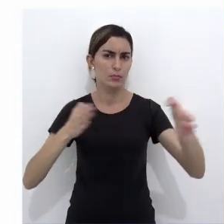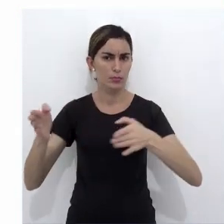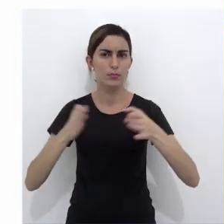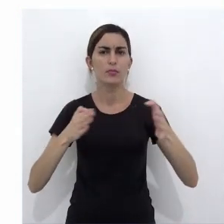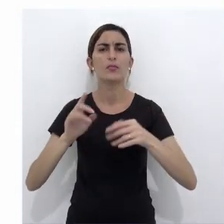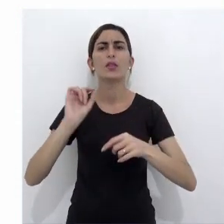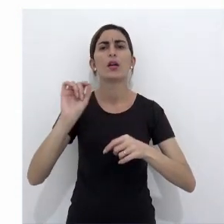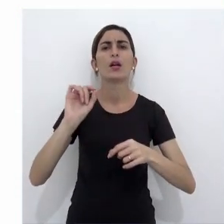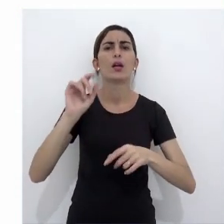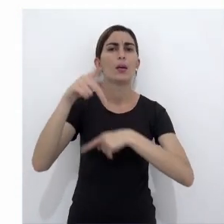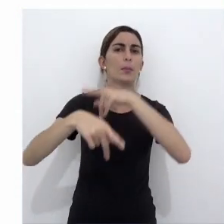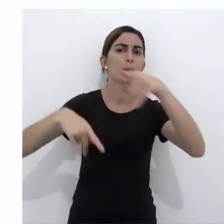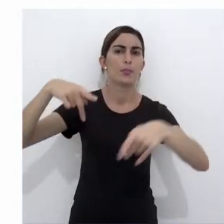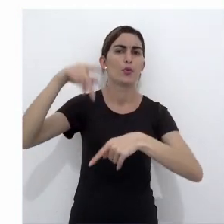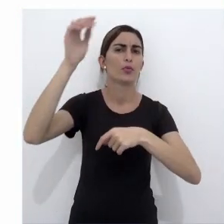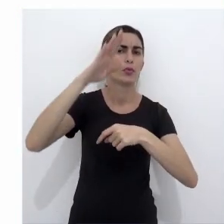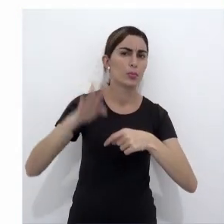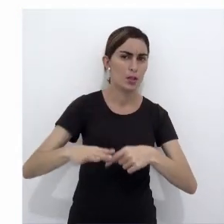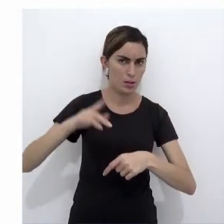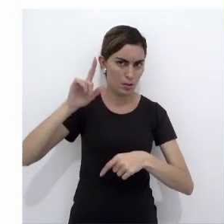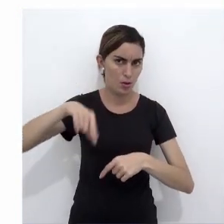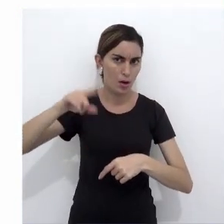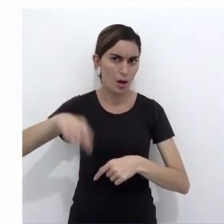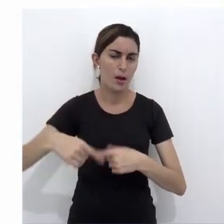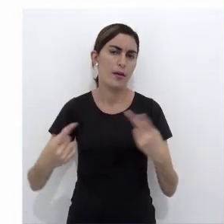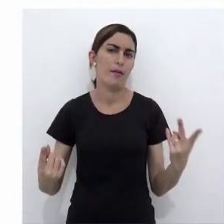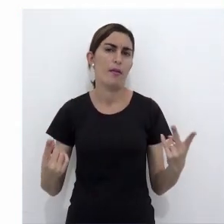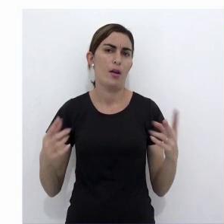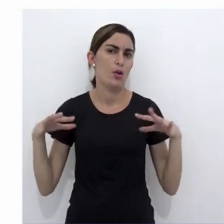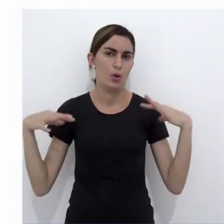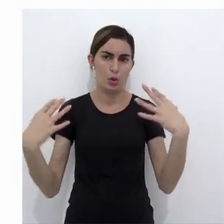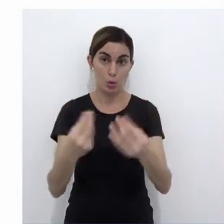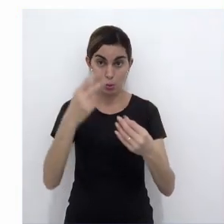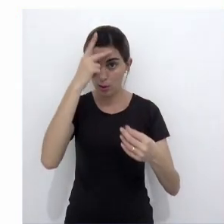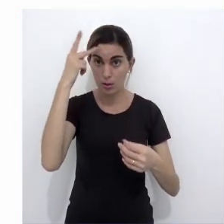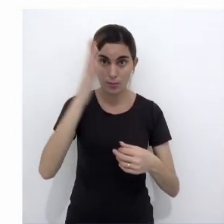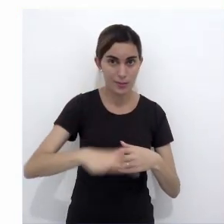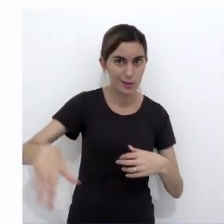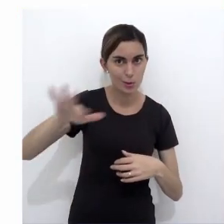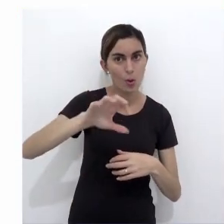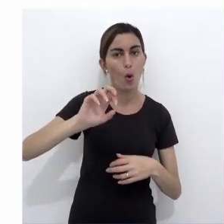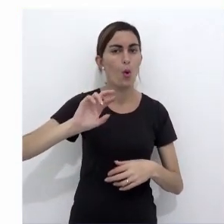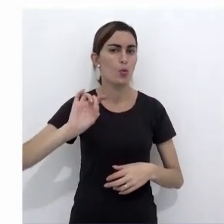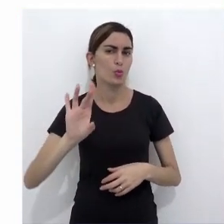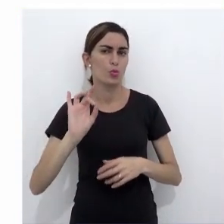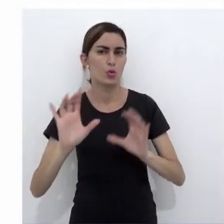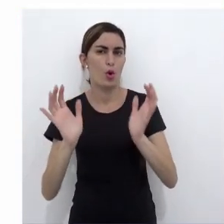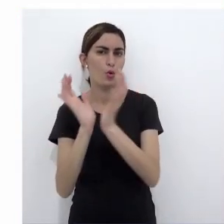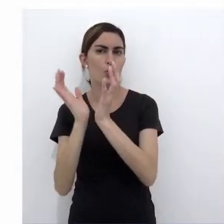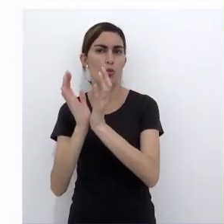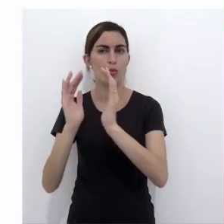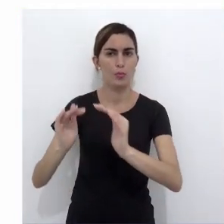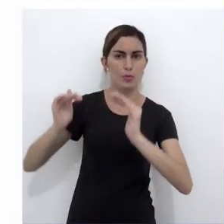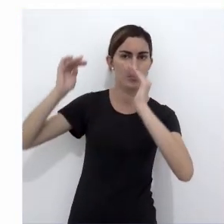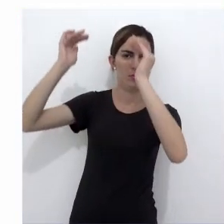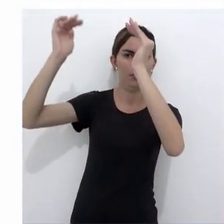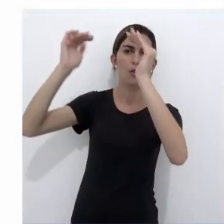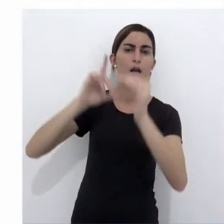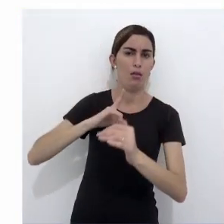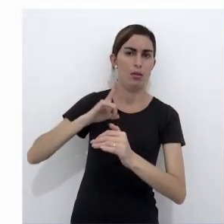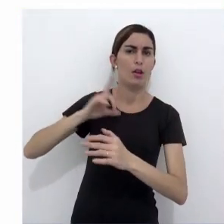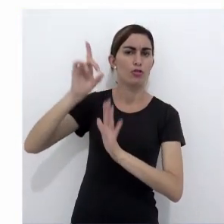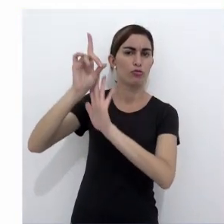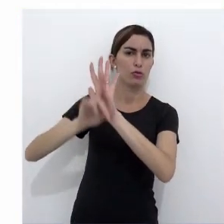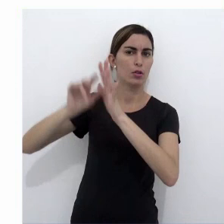que quem era o povo brasileiro? Será que eram todas as pessoas? Ou é apenas a elite que tinha